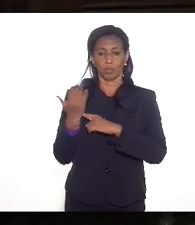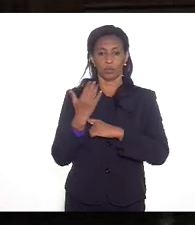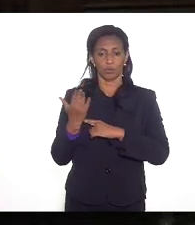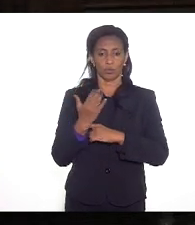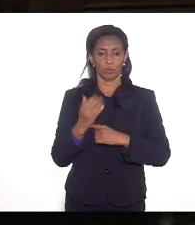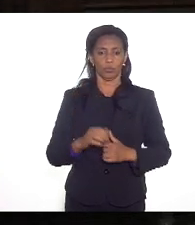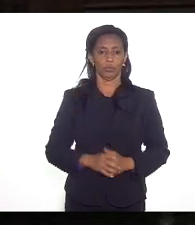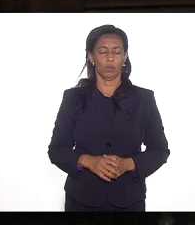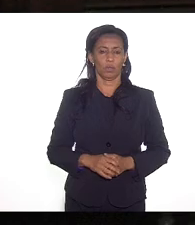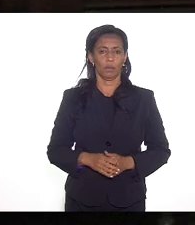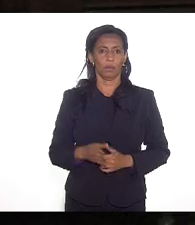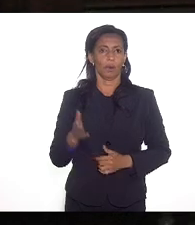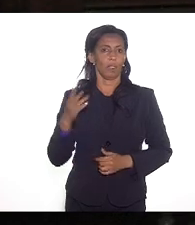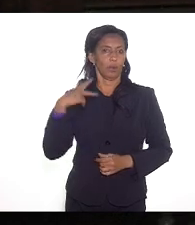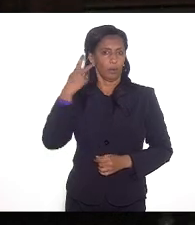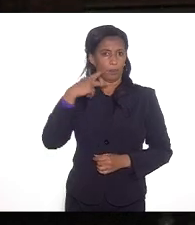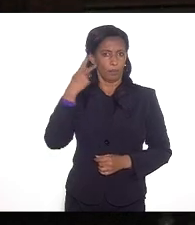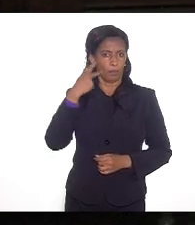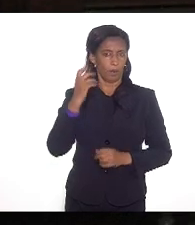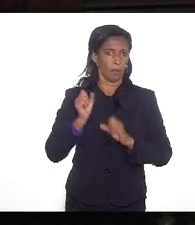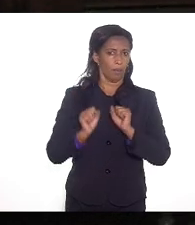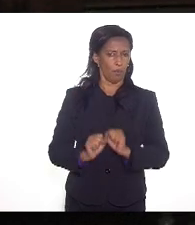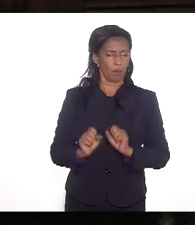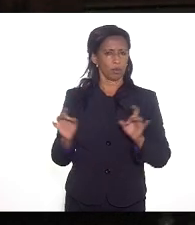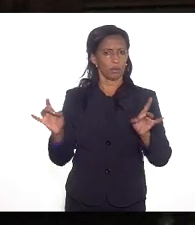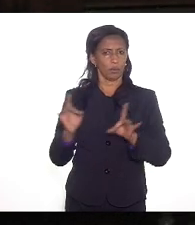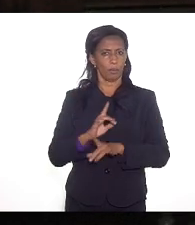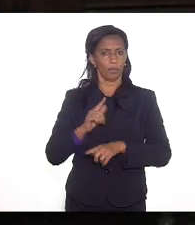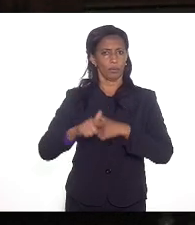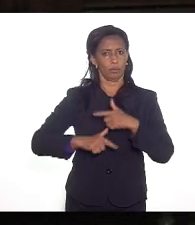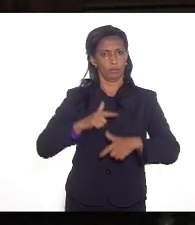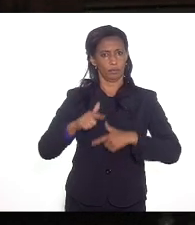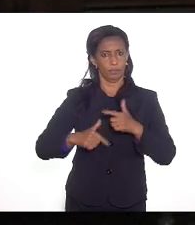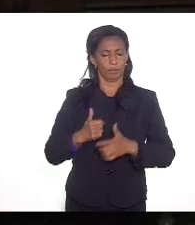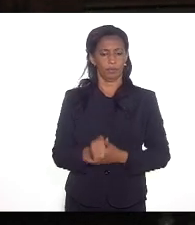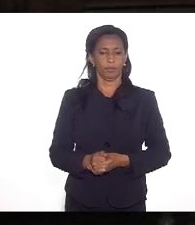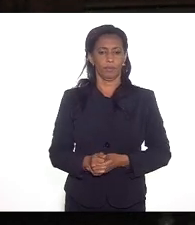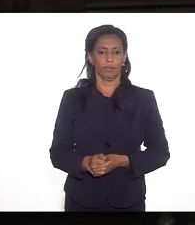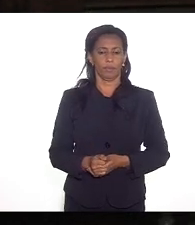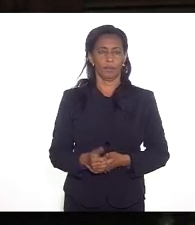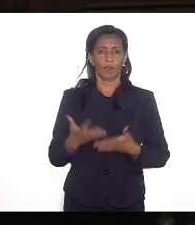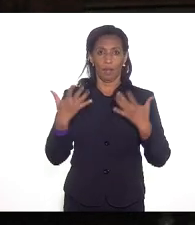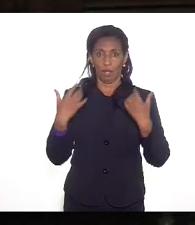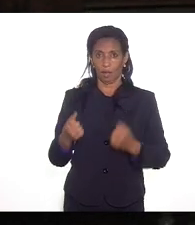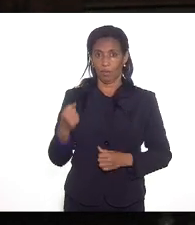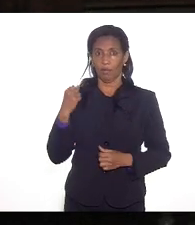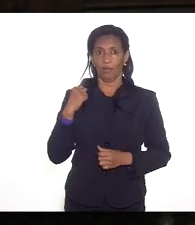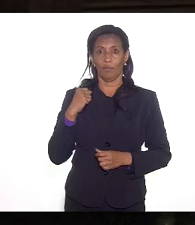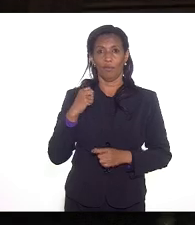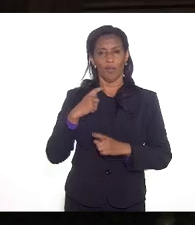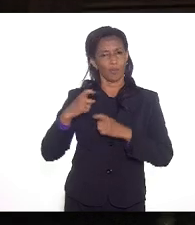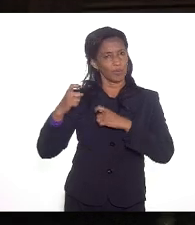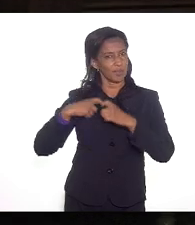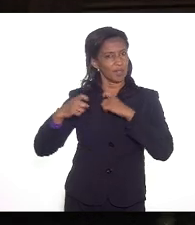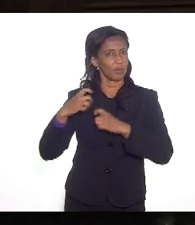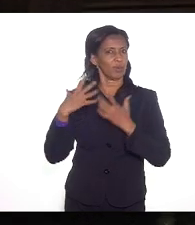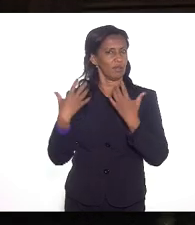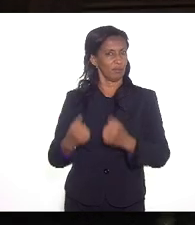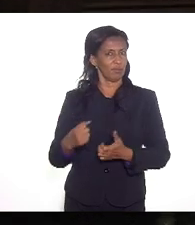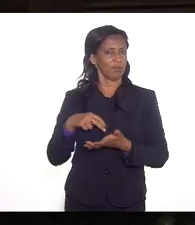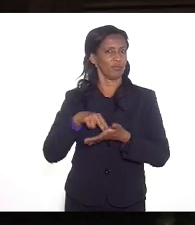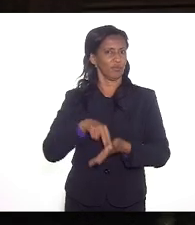ajudam para que o Parlamento possa cumprir a sua função valeu e vamos à luta vamos firme